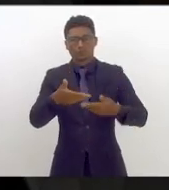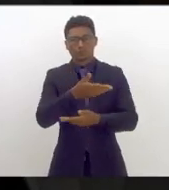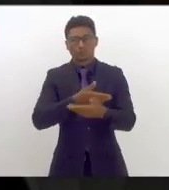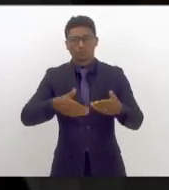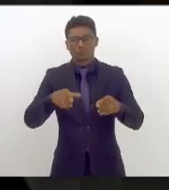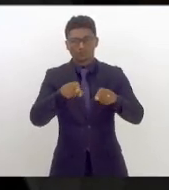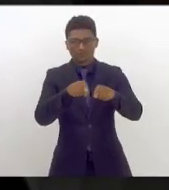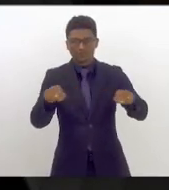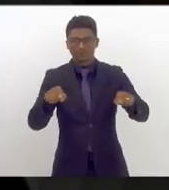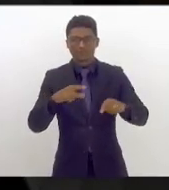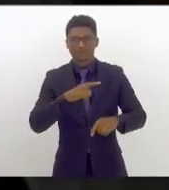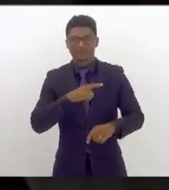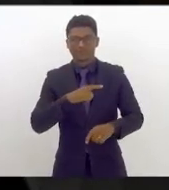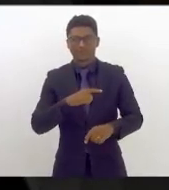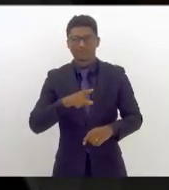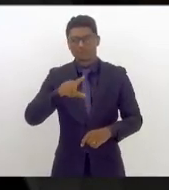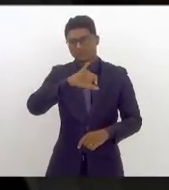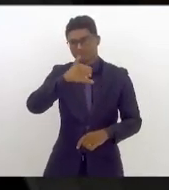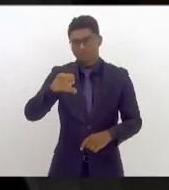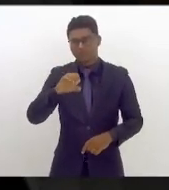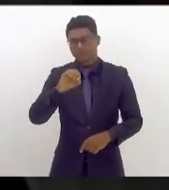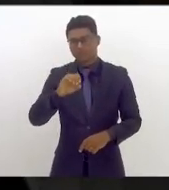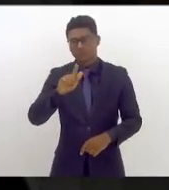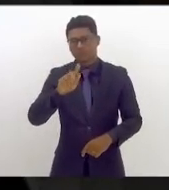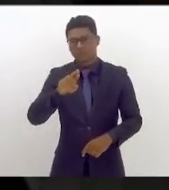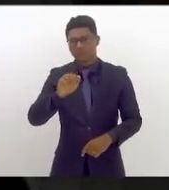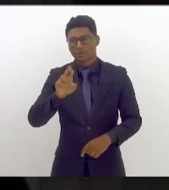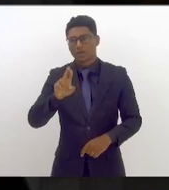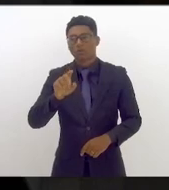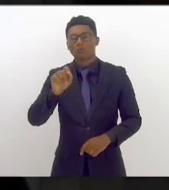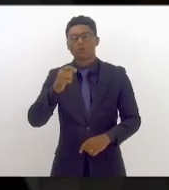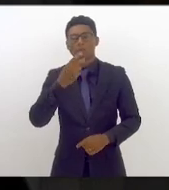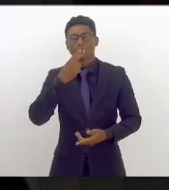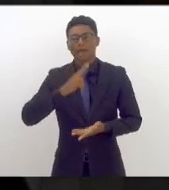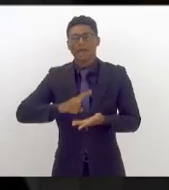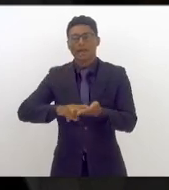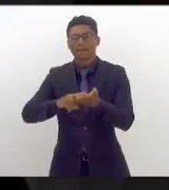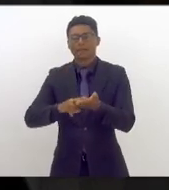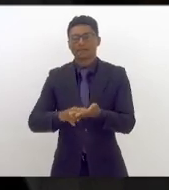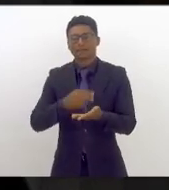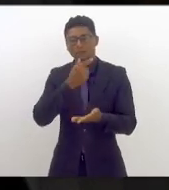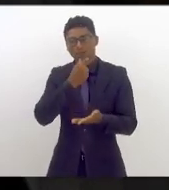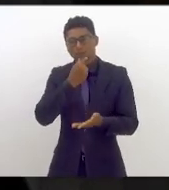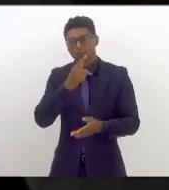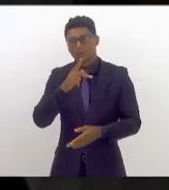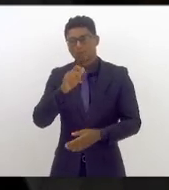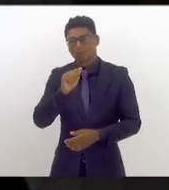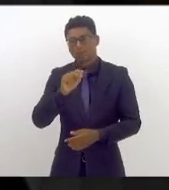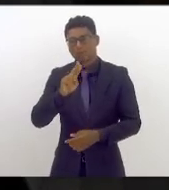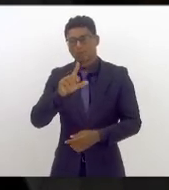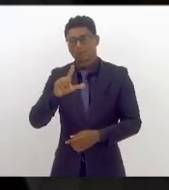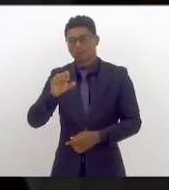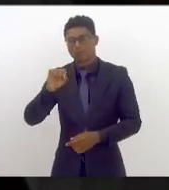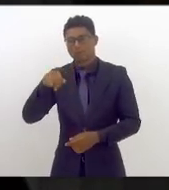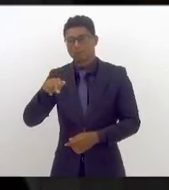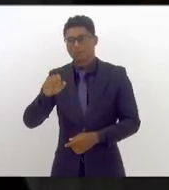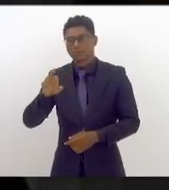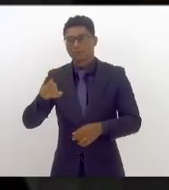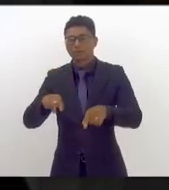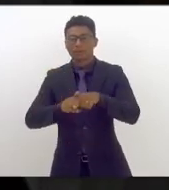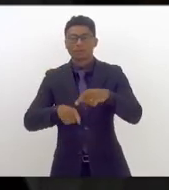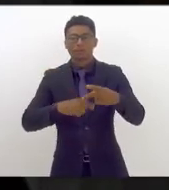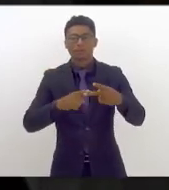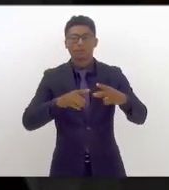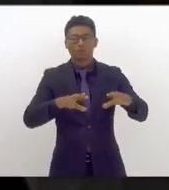que dramatizou, por meio de um jogral, uma carta a Paul Singer, e também a apresentação do grupo Folia de Reis,